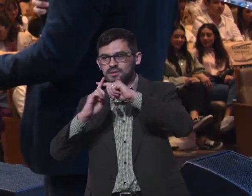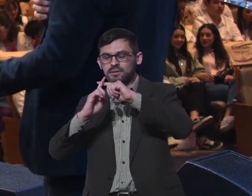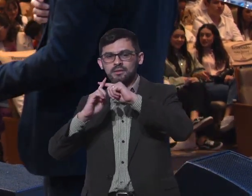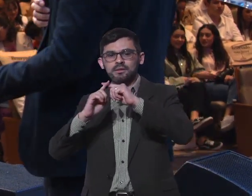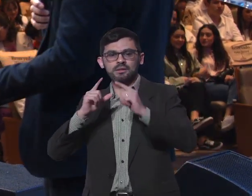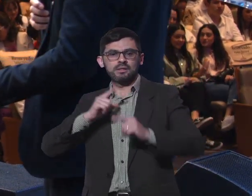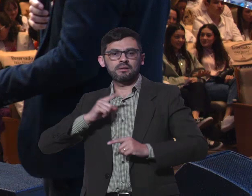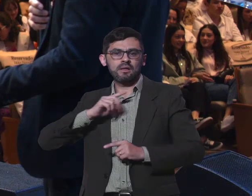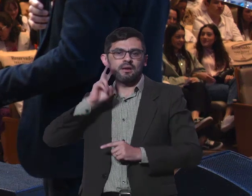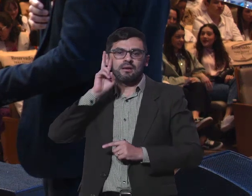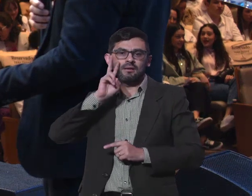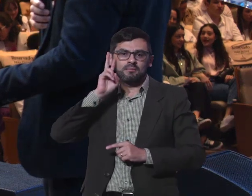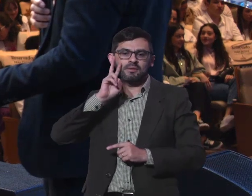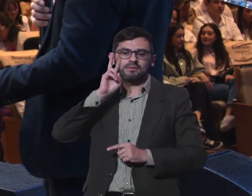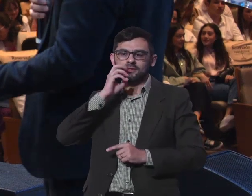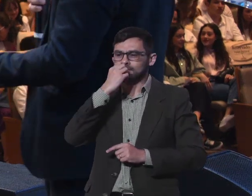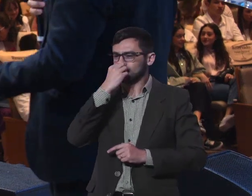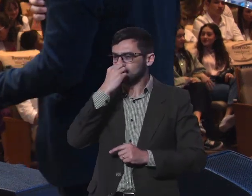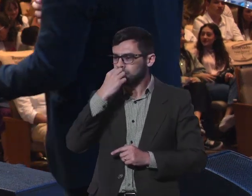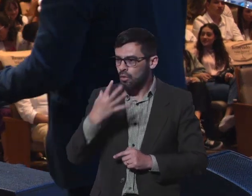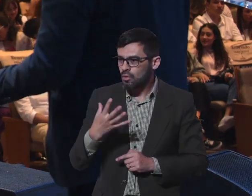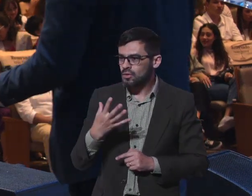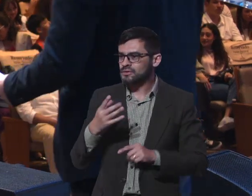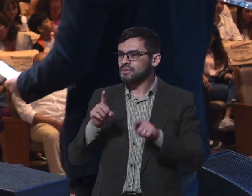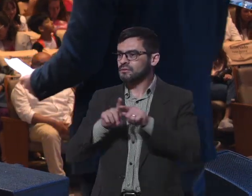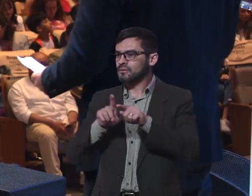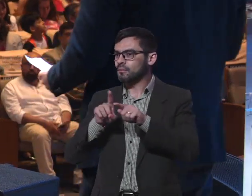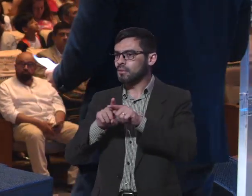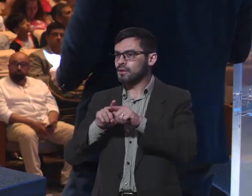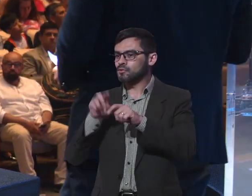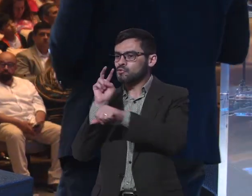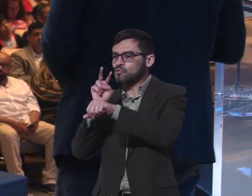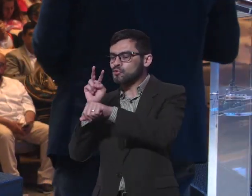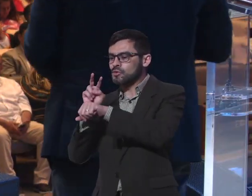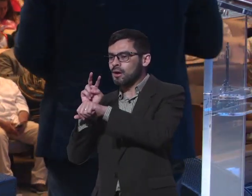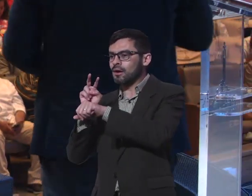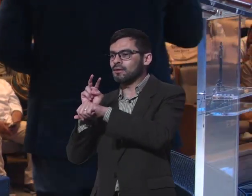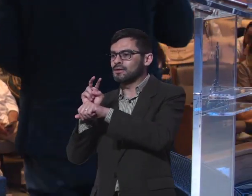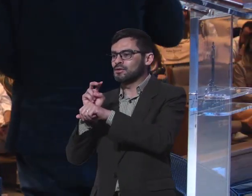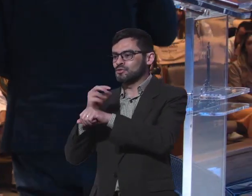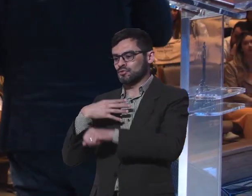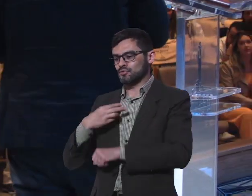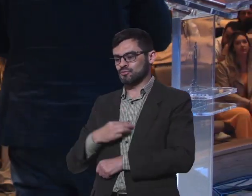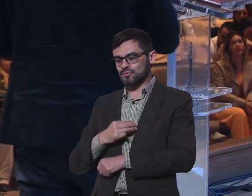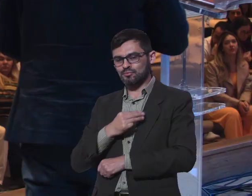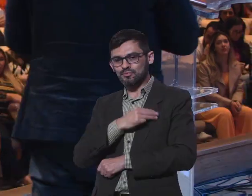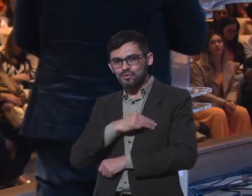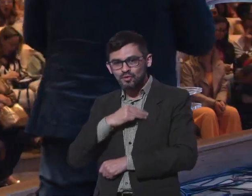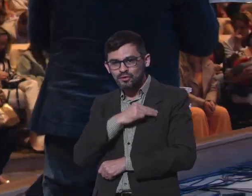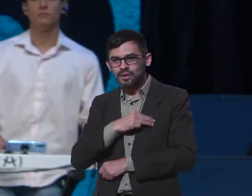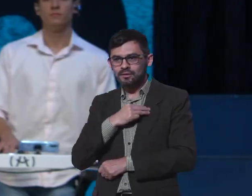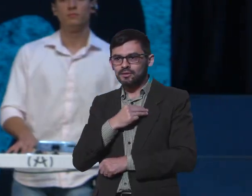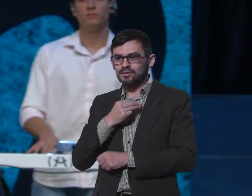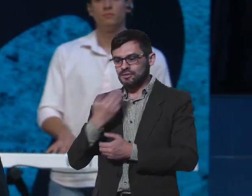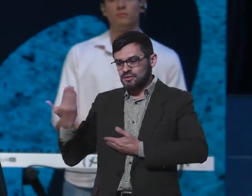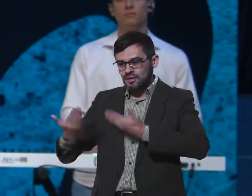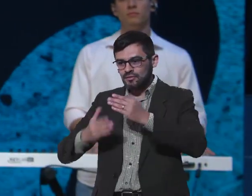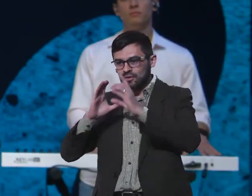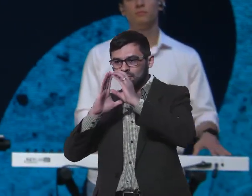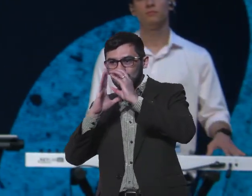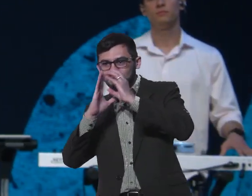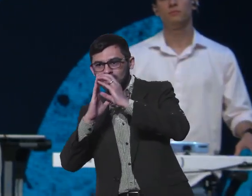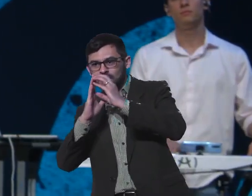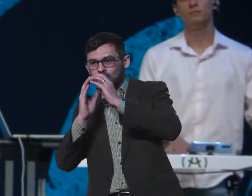criar memórias positivas, de adotar um missionário, de servir numa célula ou de abrir uma célula,